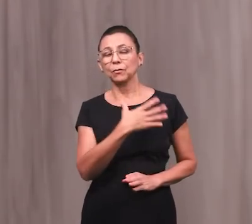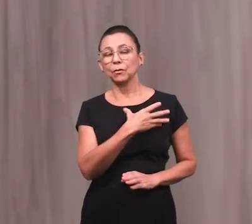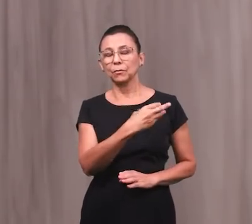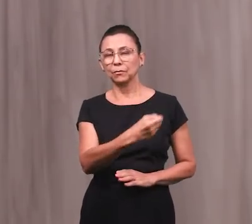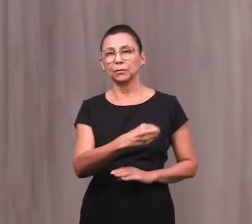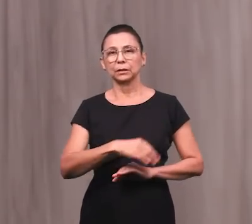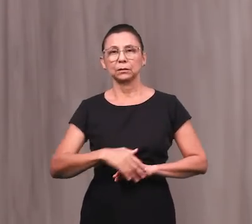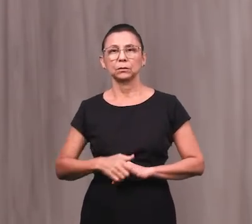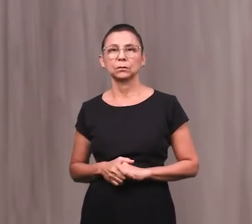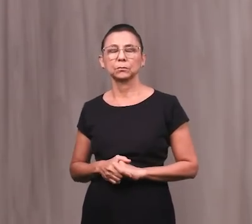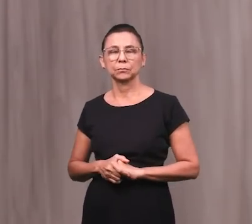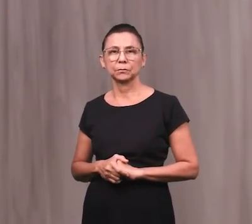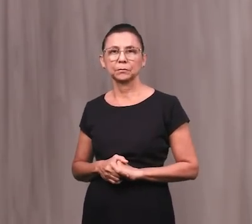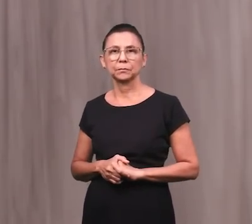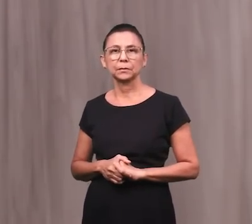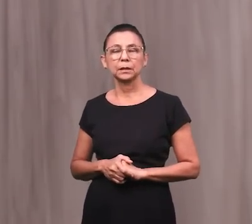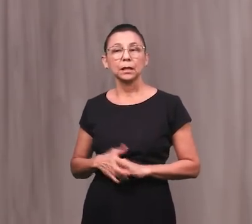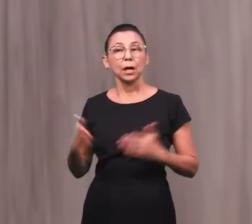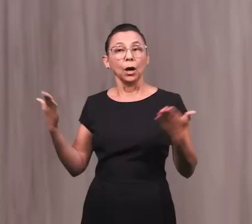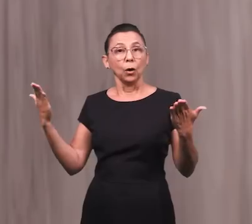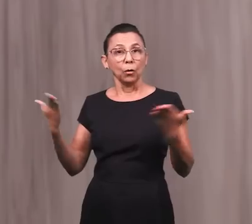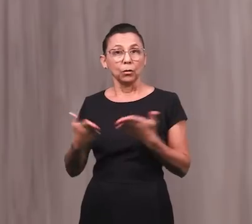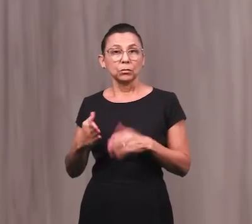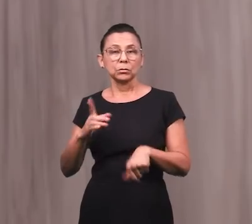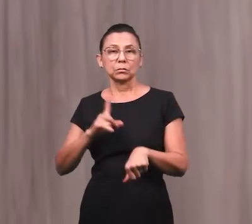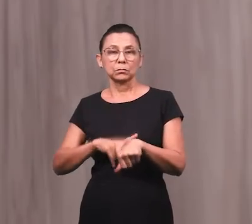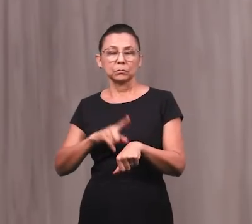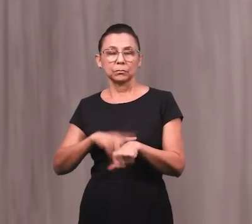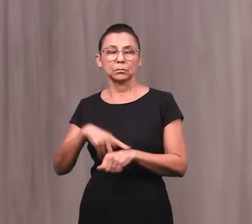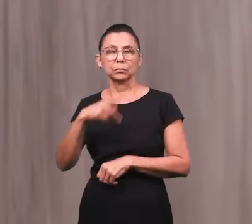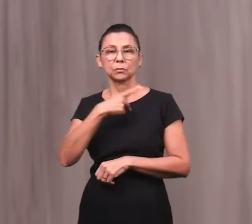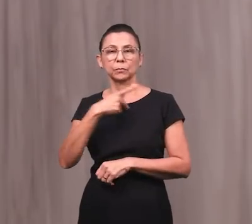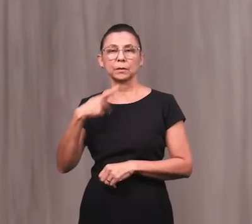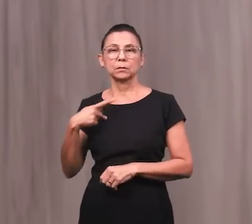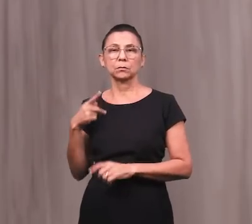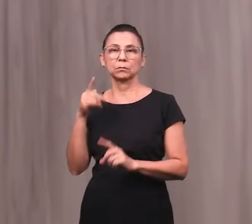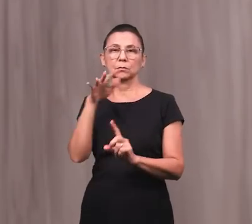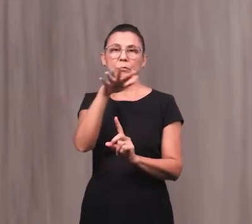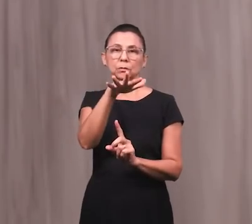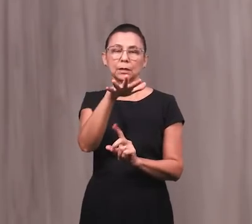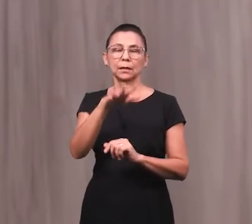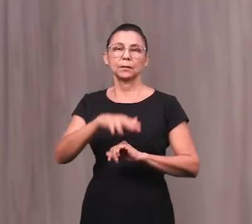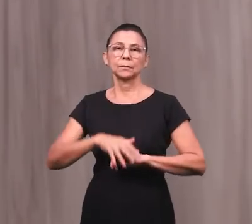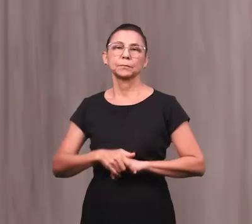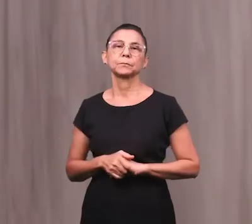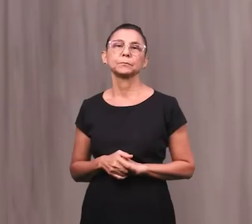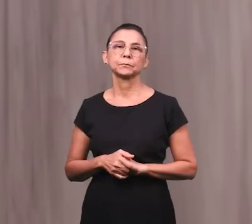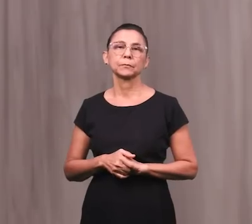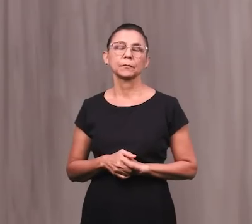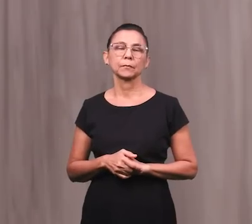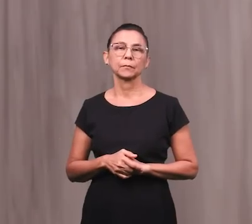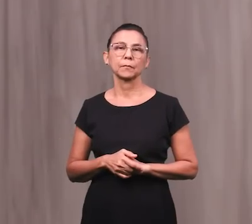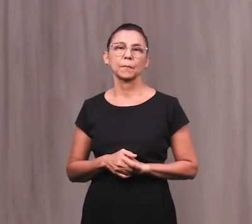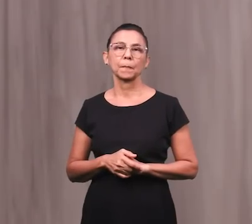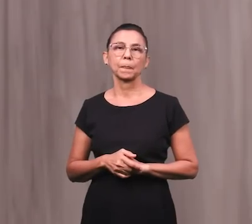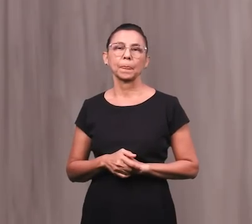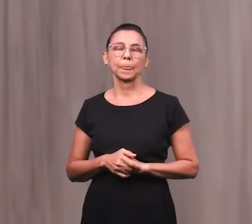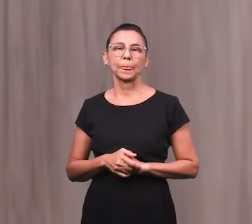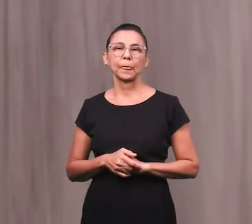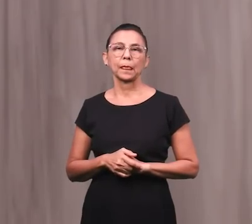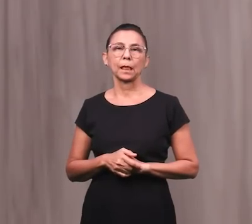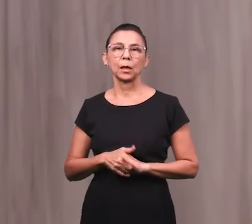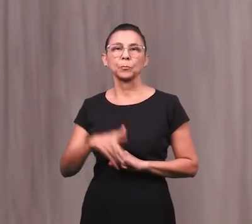No momento da oração, com a imposição das mãos, o Senhor dará um sinal a este casal e esse